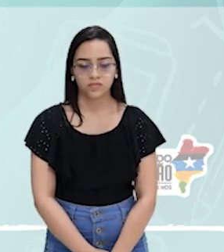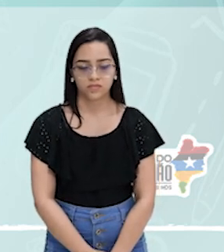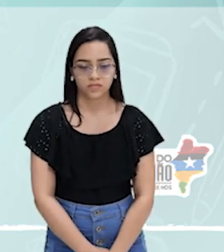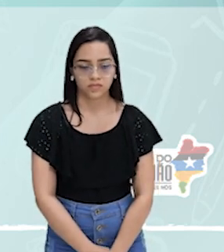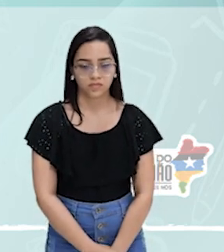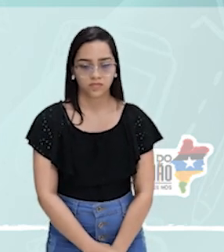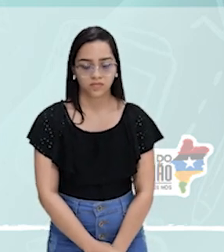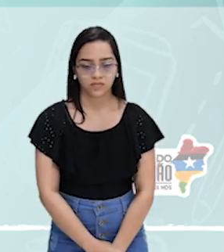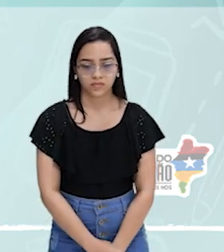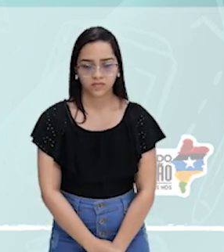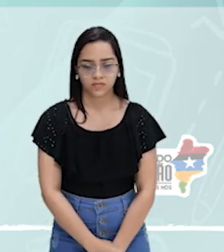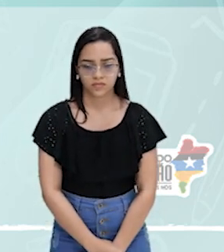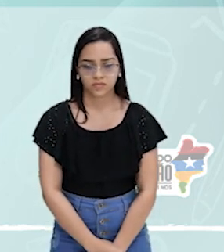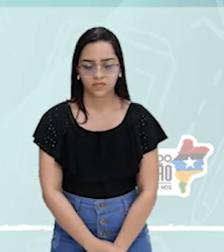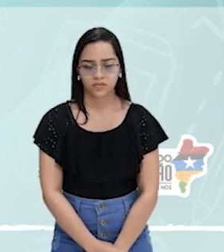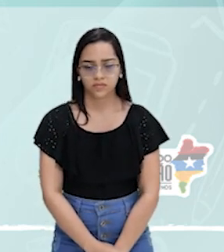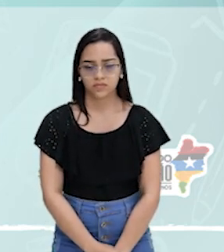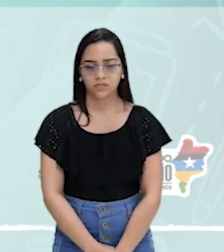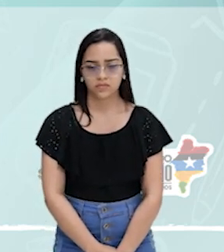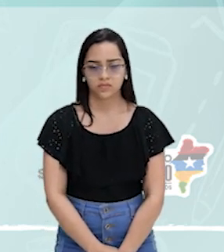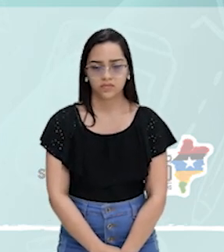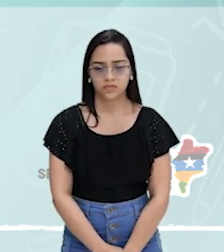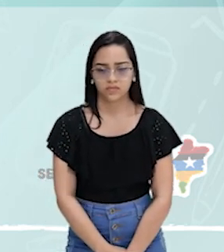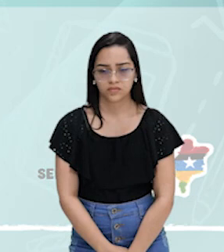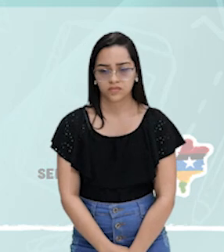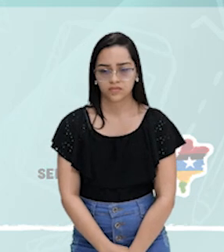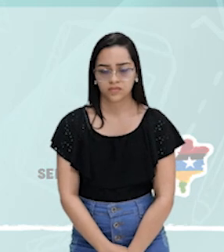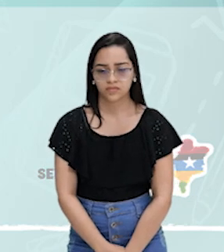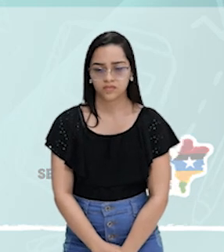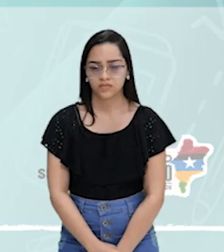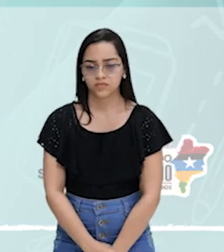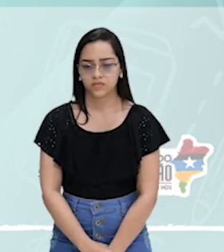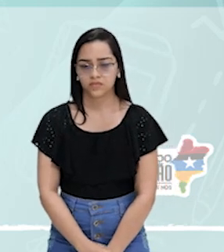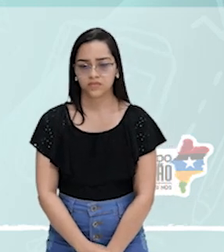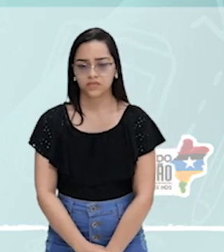núcleos destroçados da saúde de